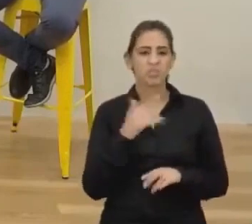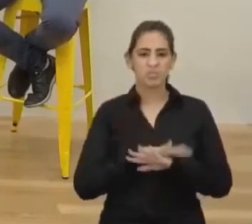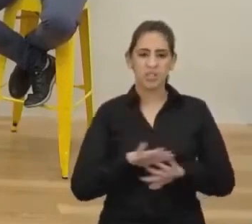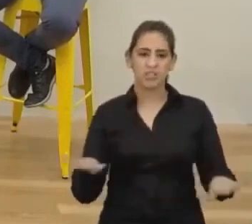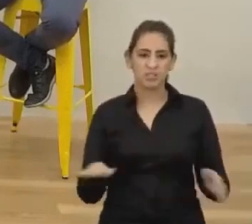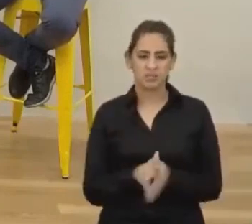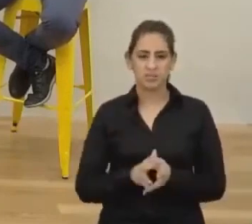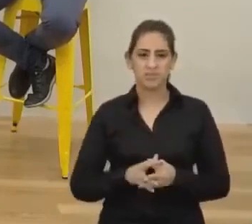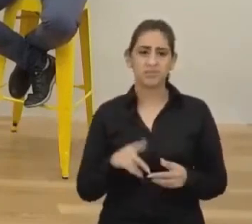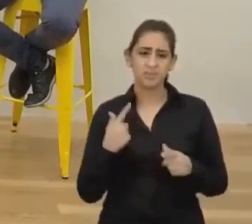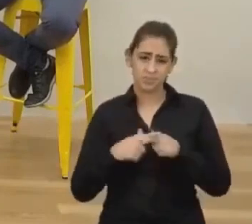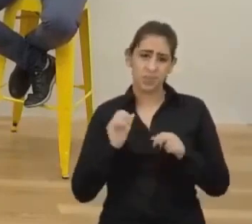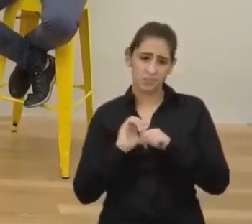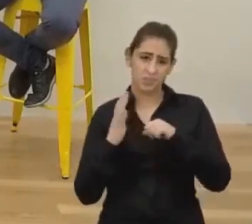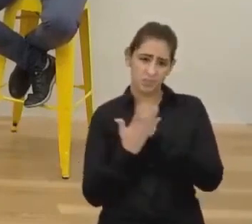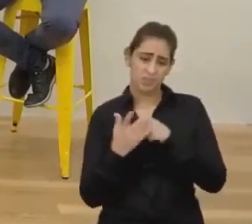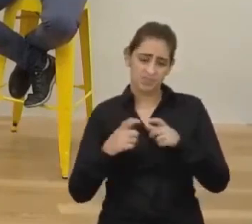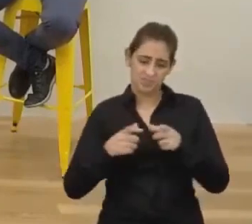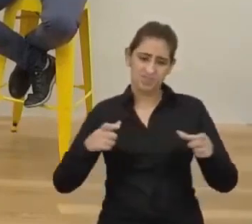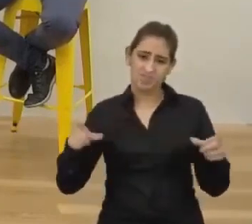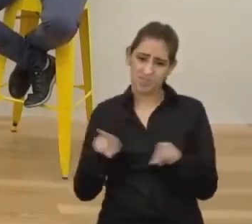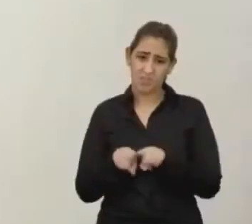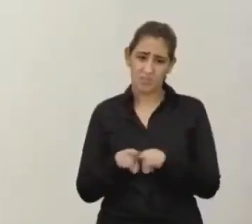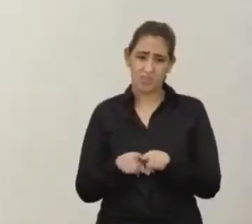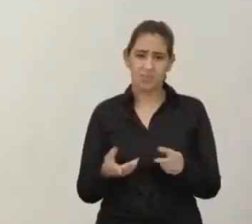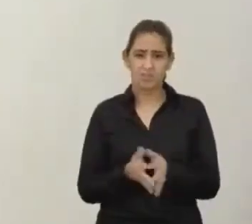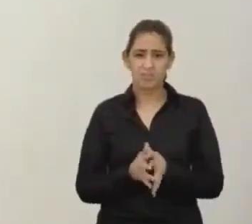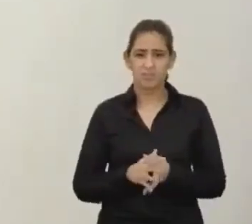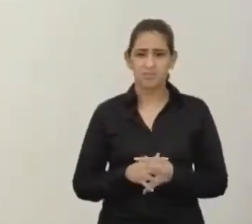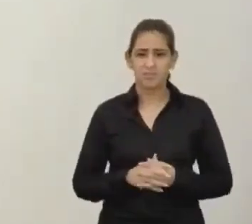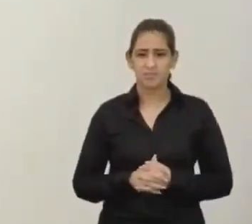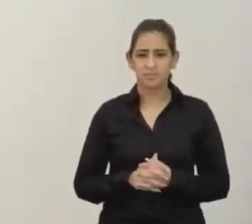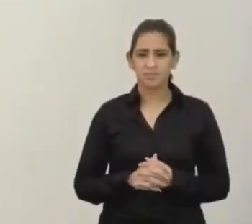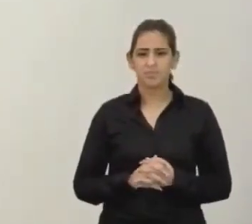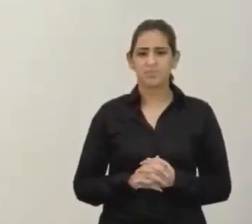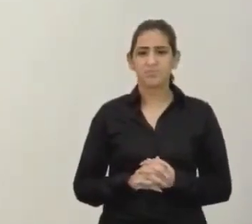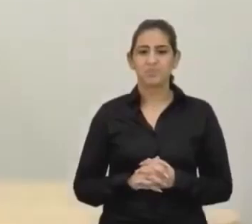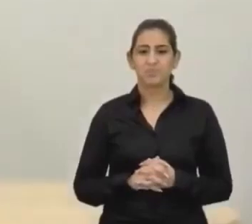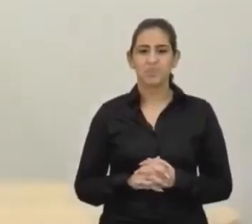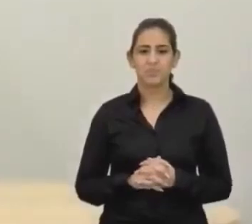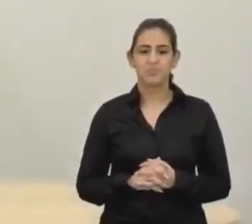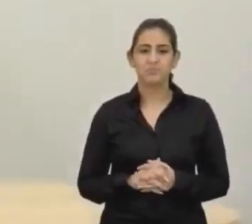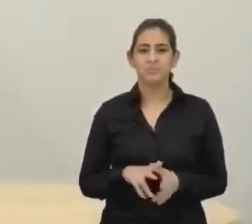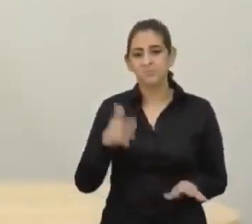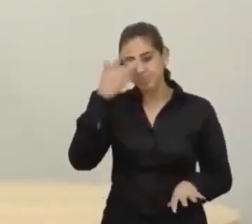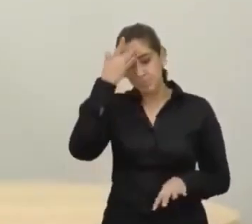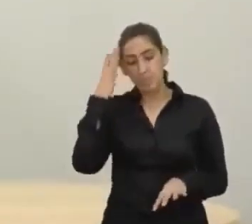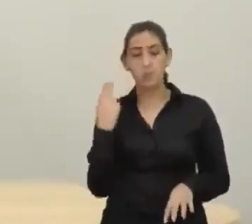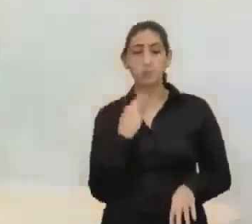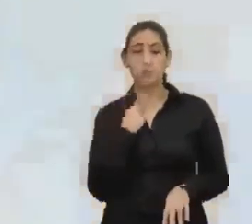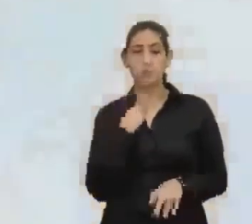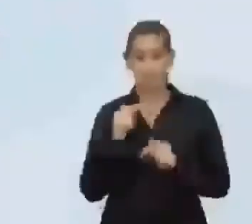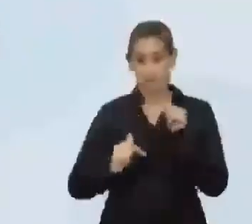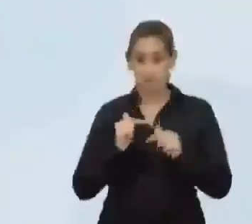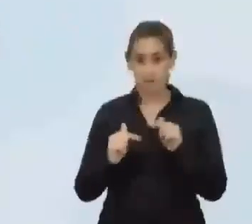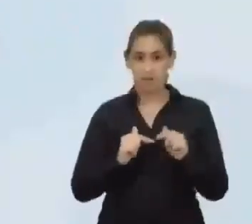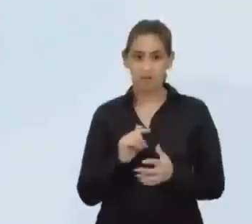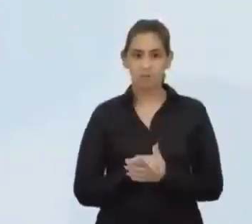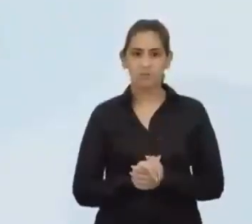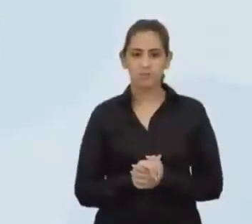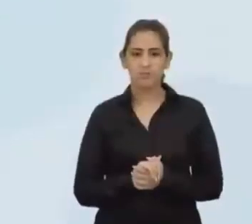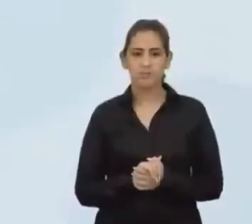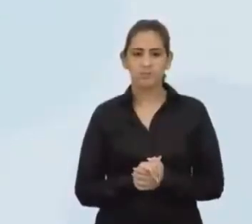de trabalho porque a pandemia também fez não aumentar né aumentou vamos lá pessoas ocupadas vamos ver como o IBGE